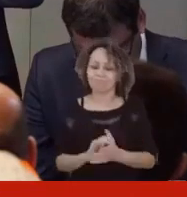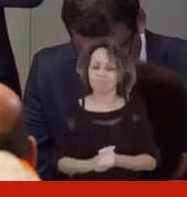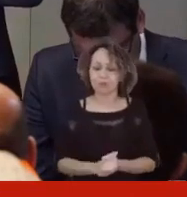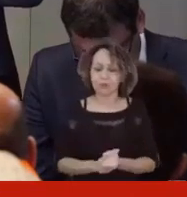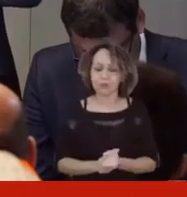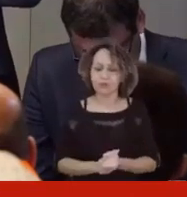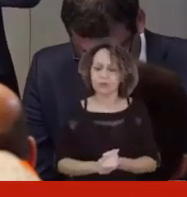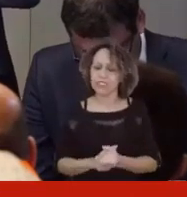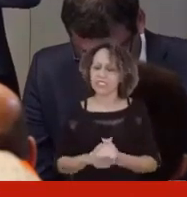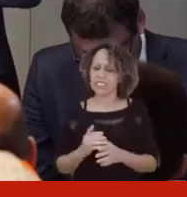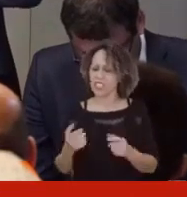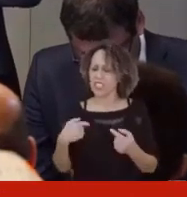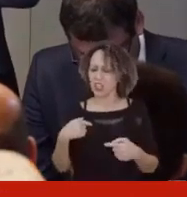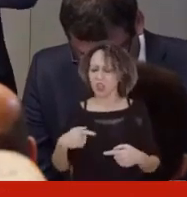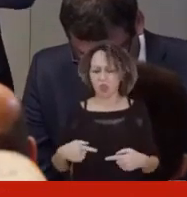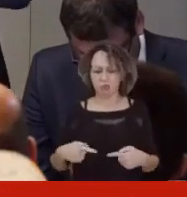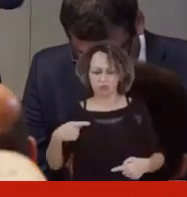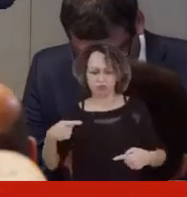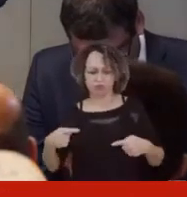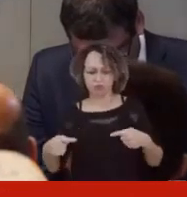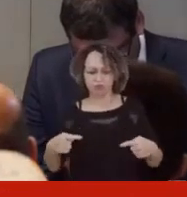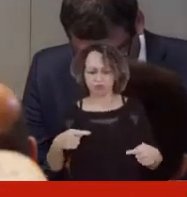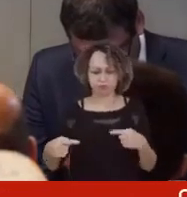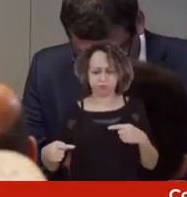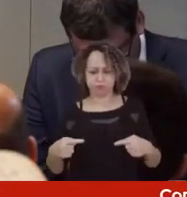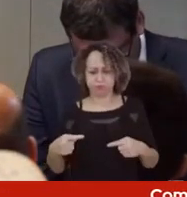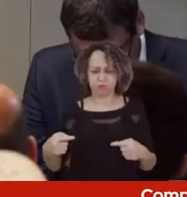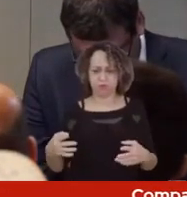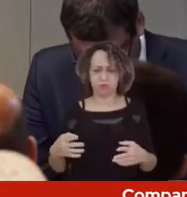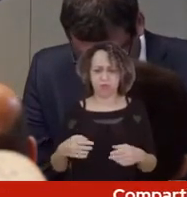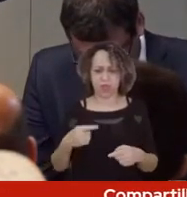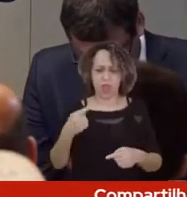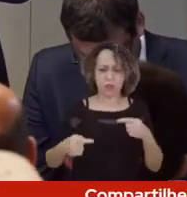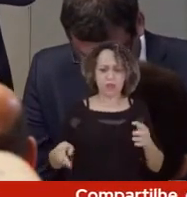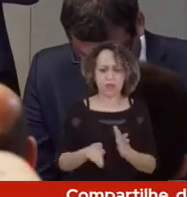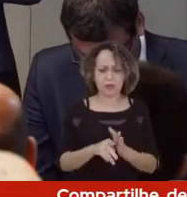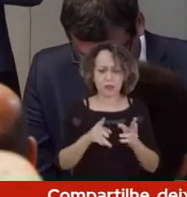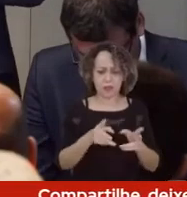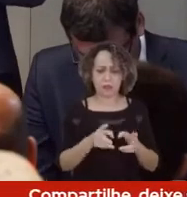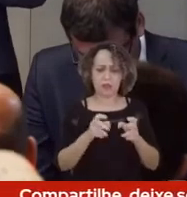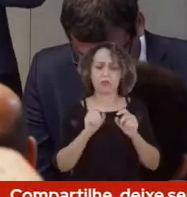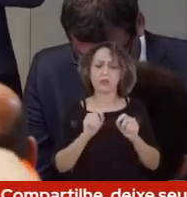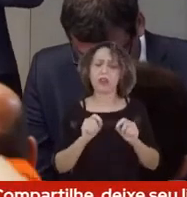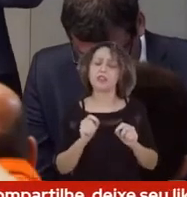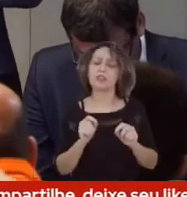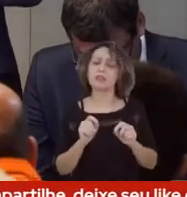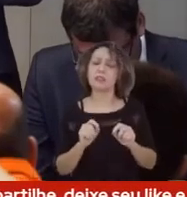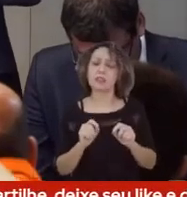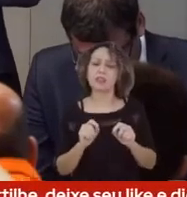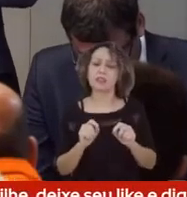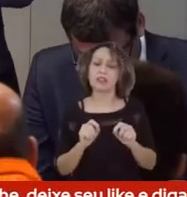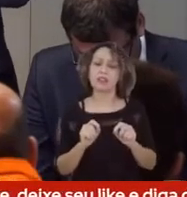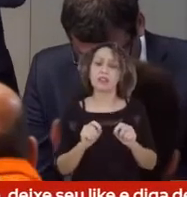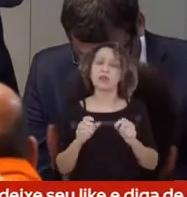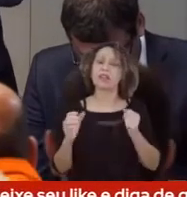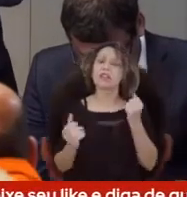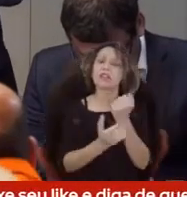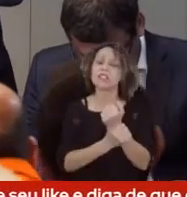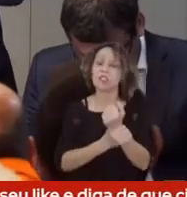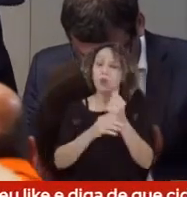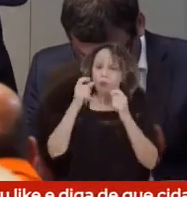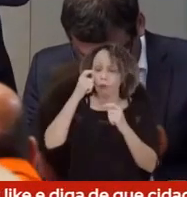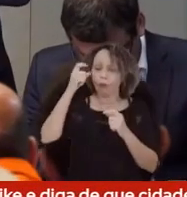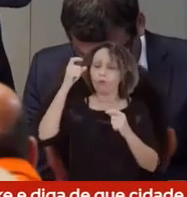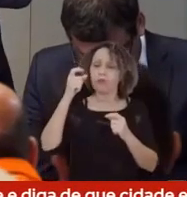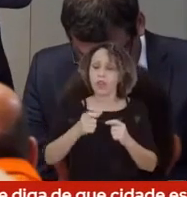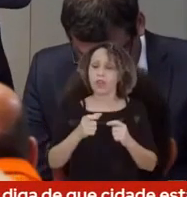de preço da Petrobras, como já foi falado aqui, é para garantir os interesses. O Adriano Pires, a gente